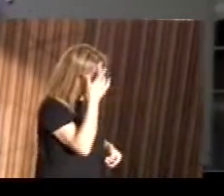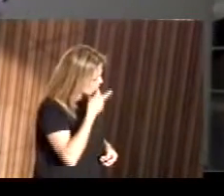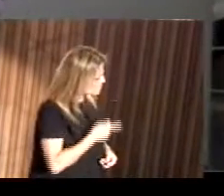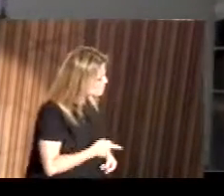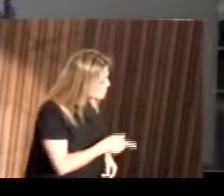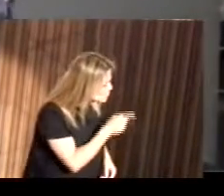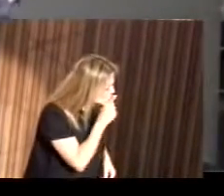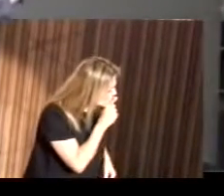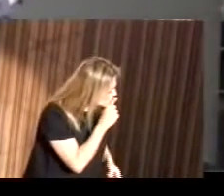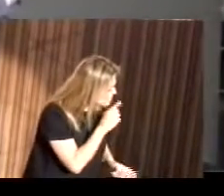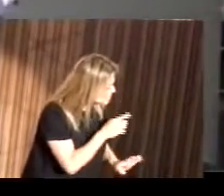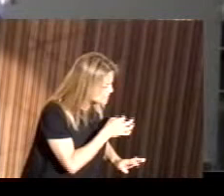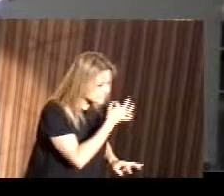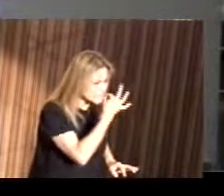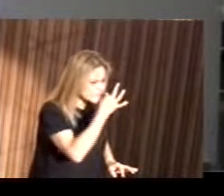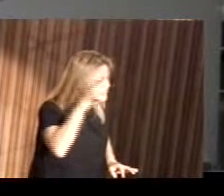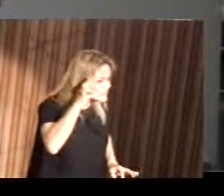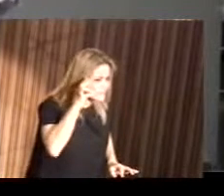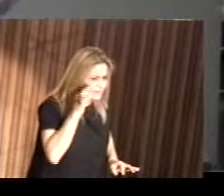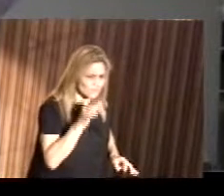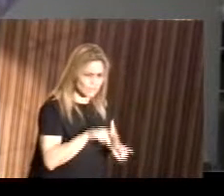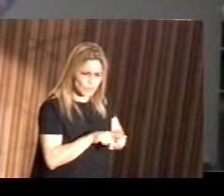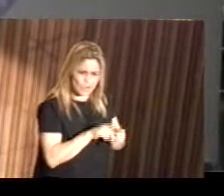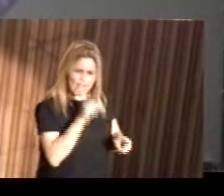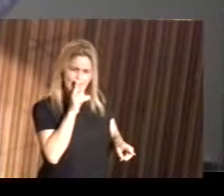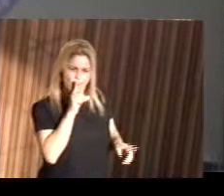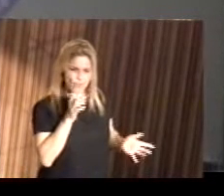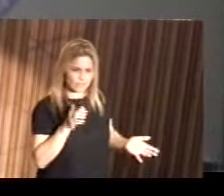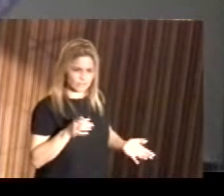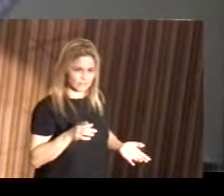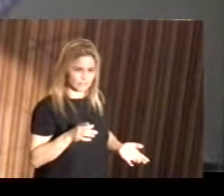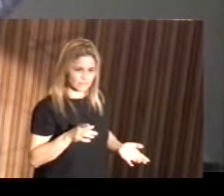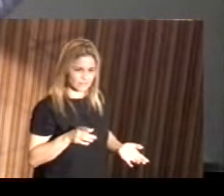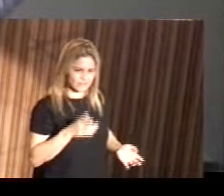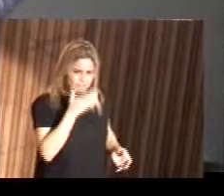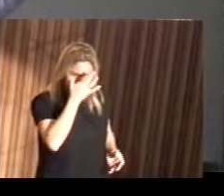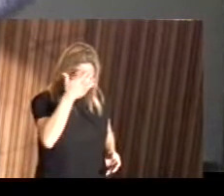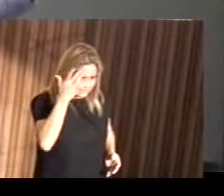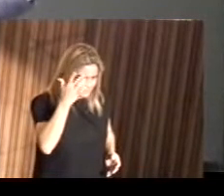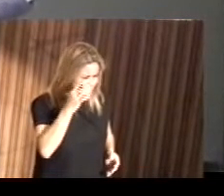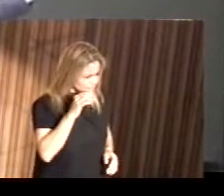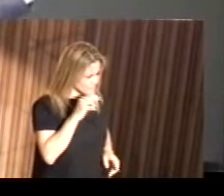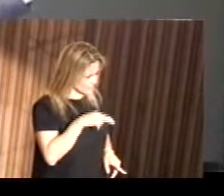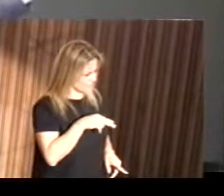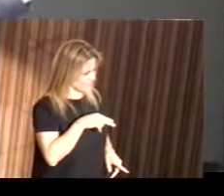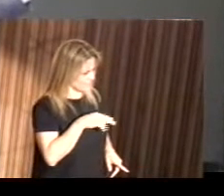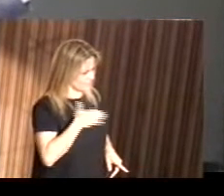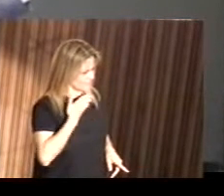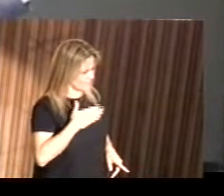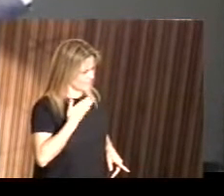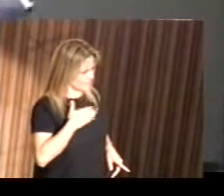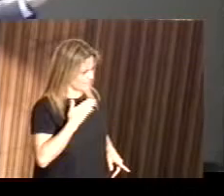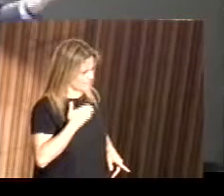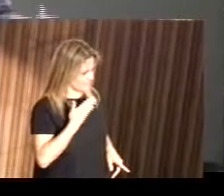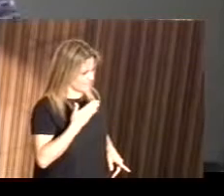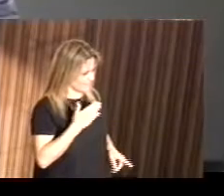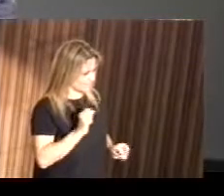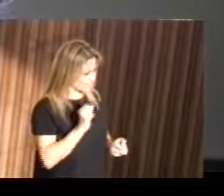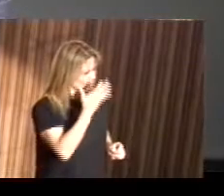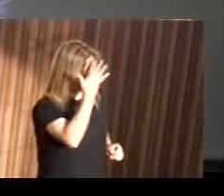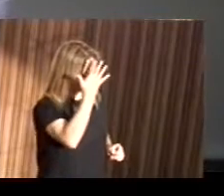quieto agora, zíper na boca, né? E aí todo mundo ficou espantado, né? O que